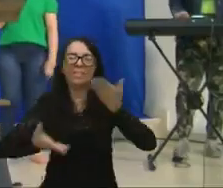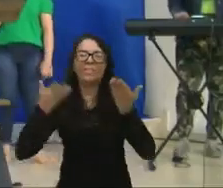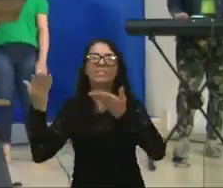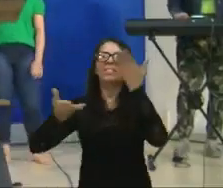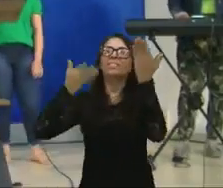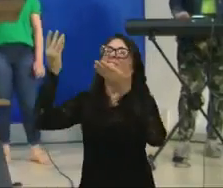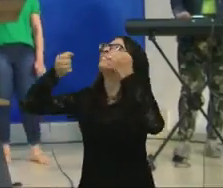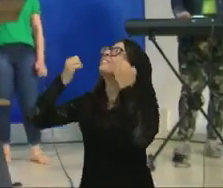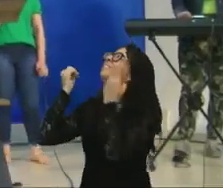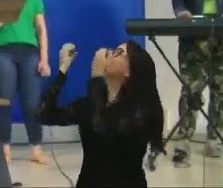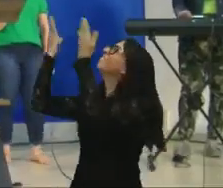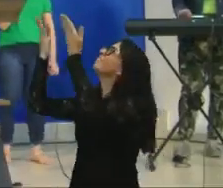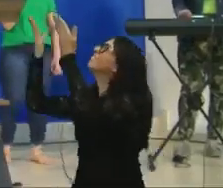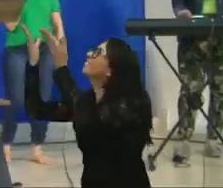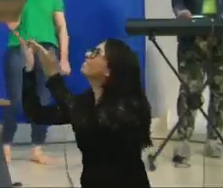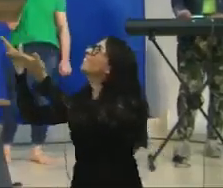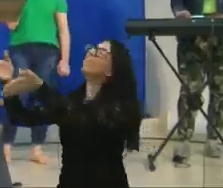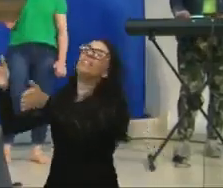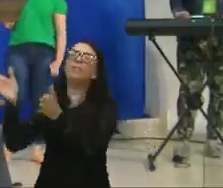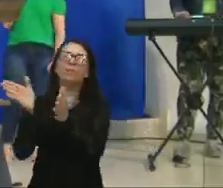da terra e do céu,